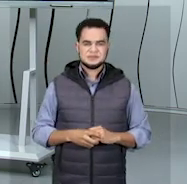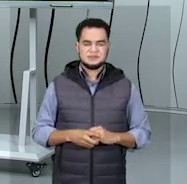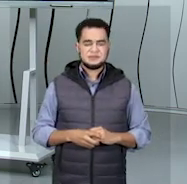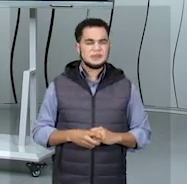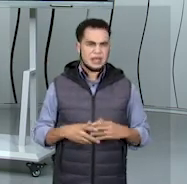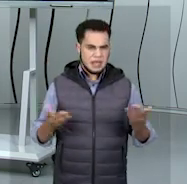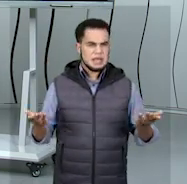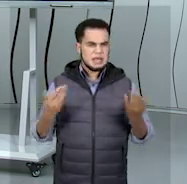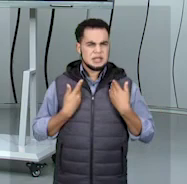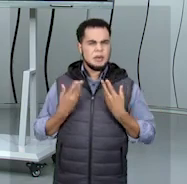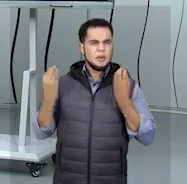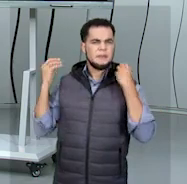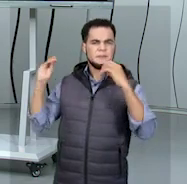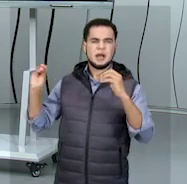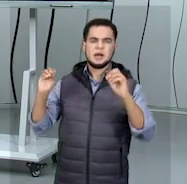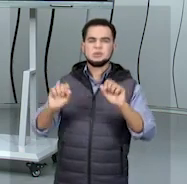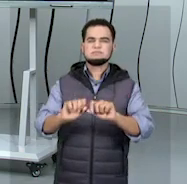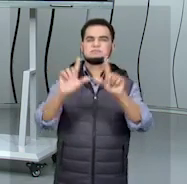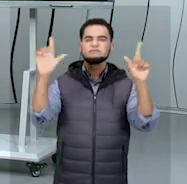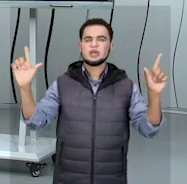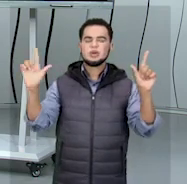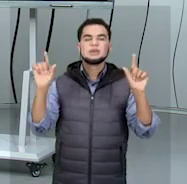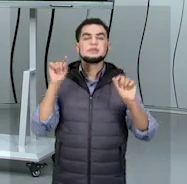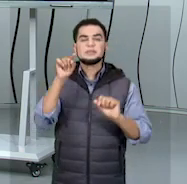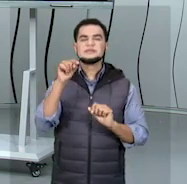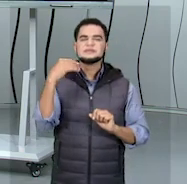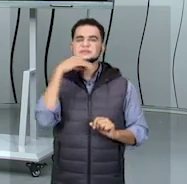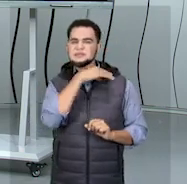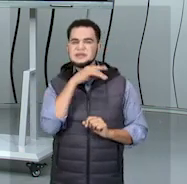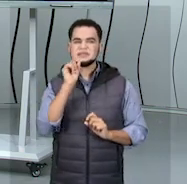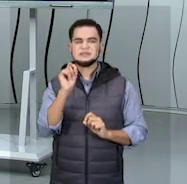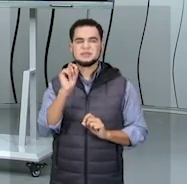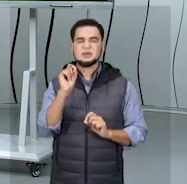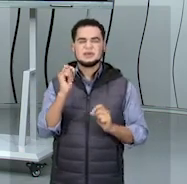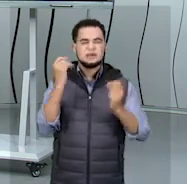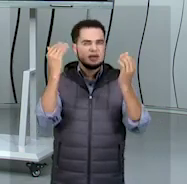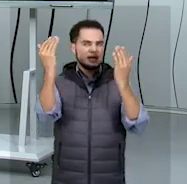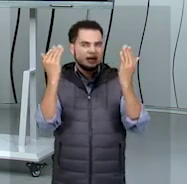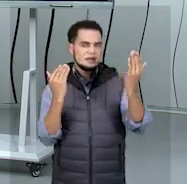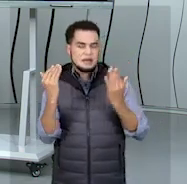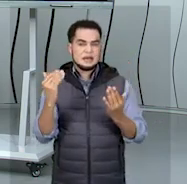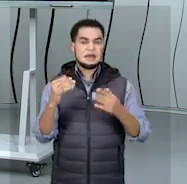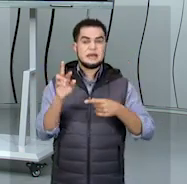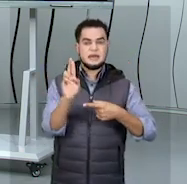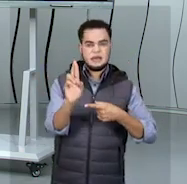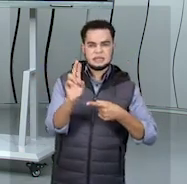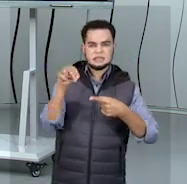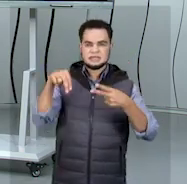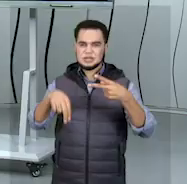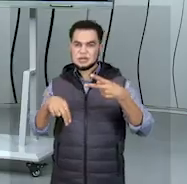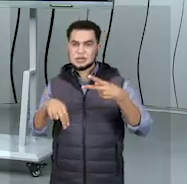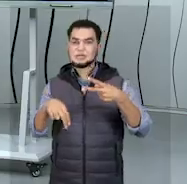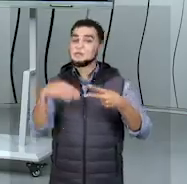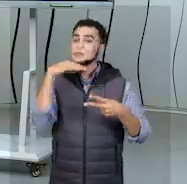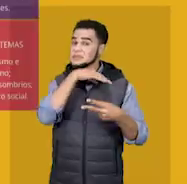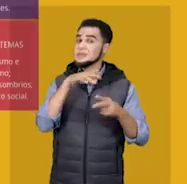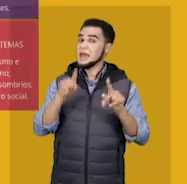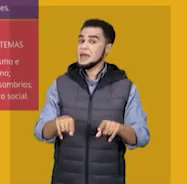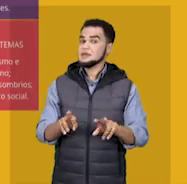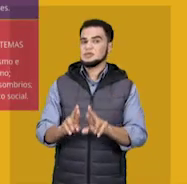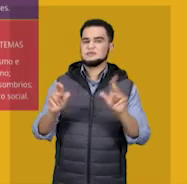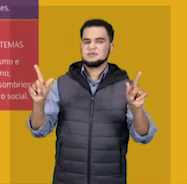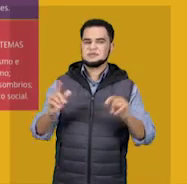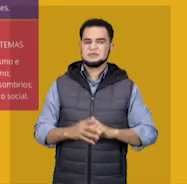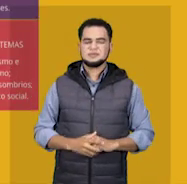para vocês, para que vocês consigam perceber que o realismo e o naturalismo são coisas diferentes.